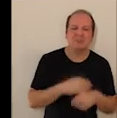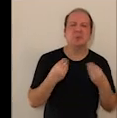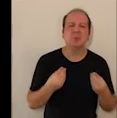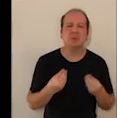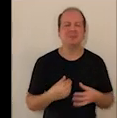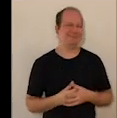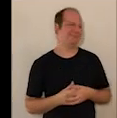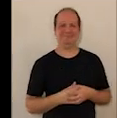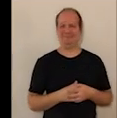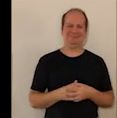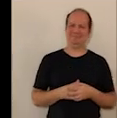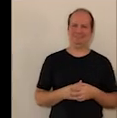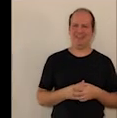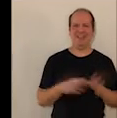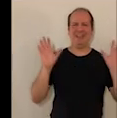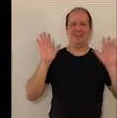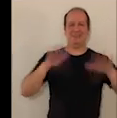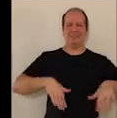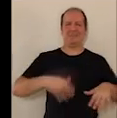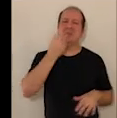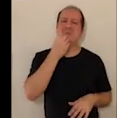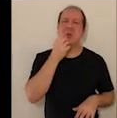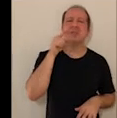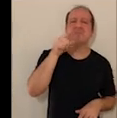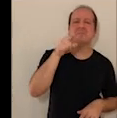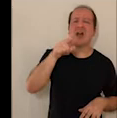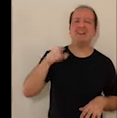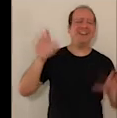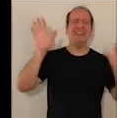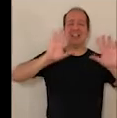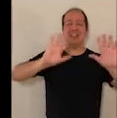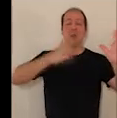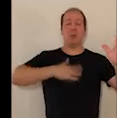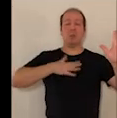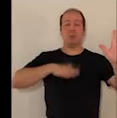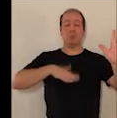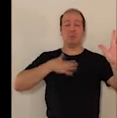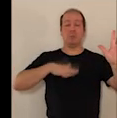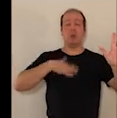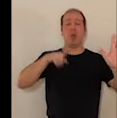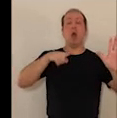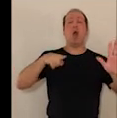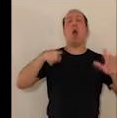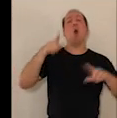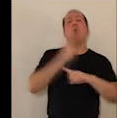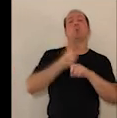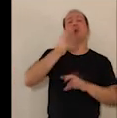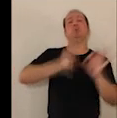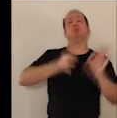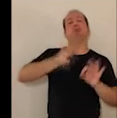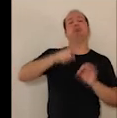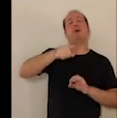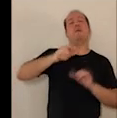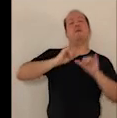ladrão, bandido, a força é boa demais para você. Não se exalte, meu senhor. O procurador da República pronunciará o